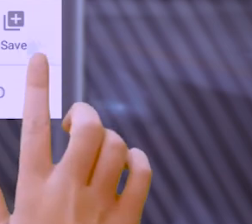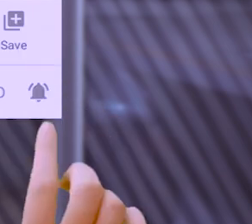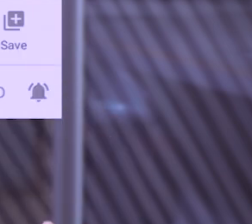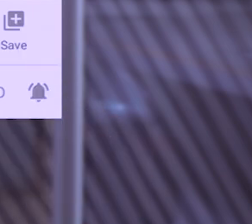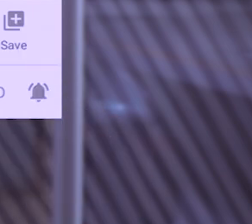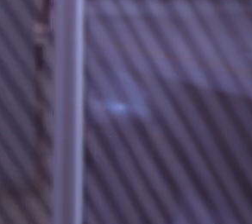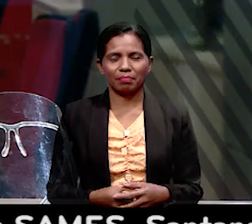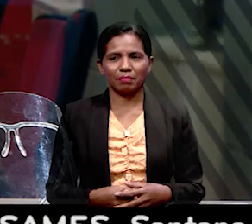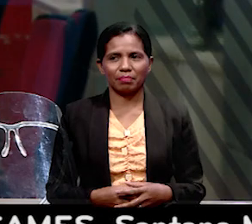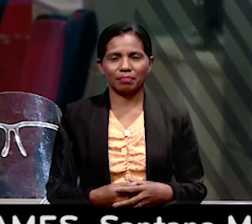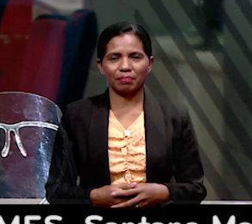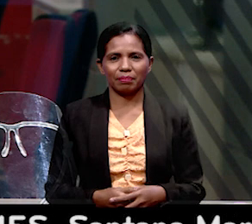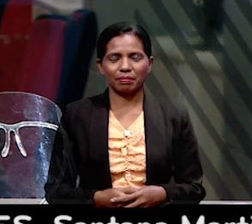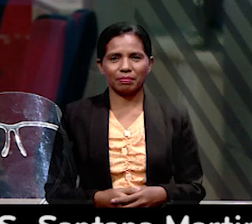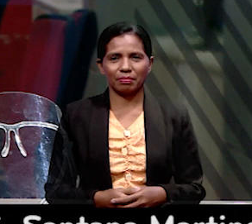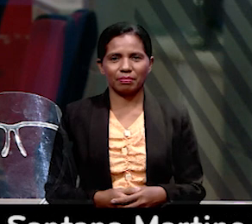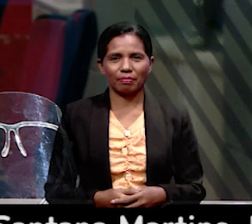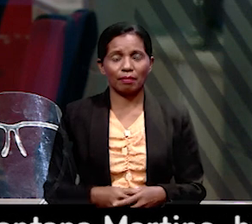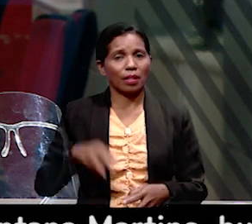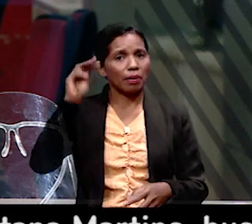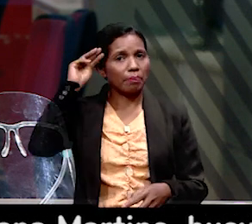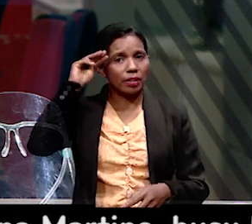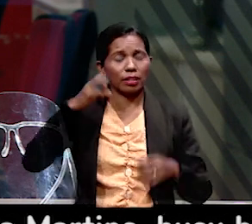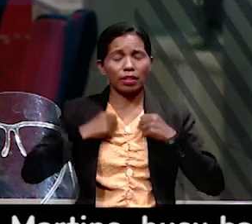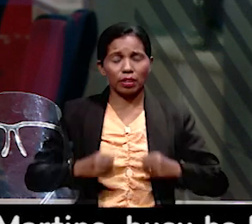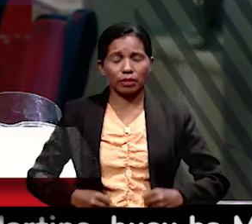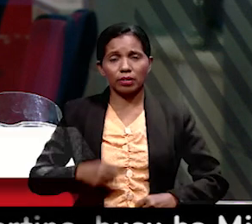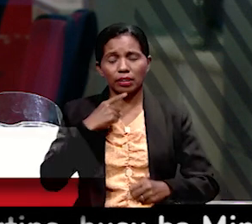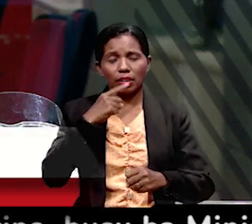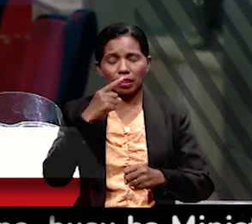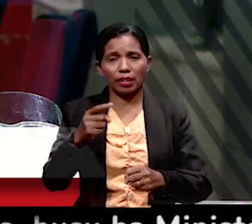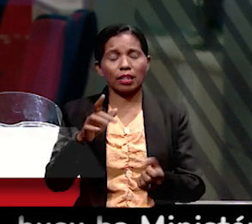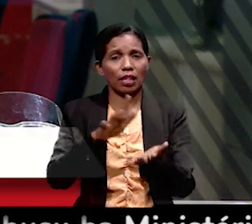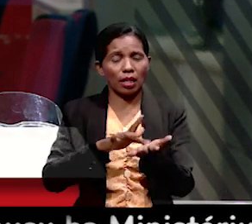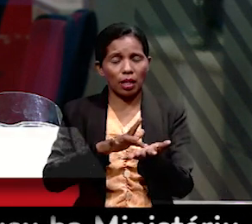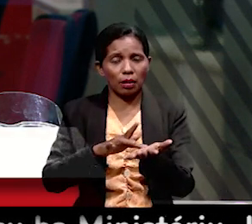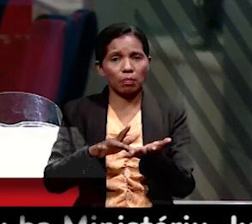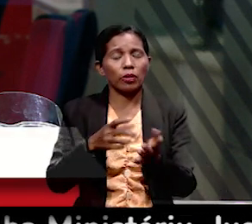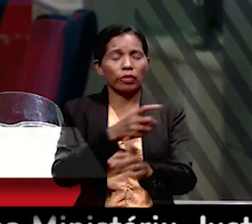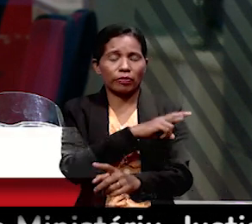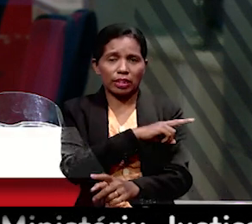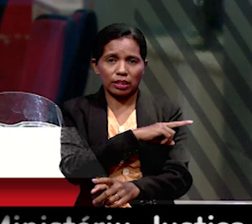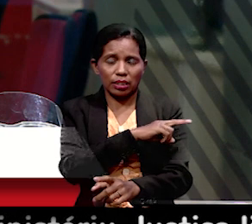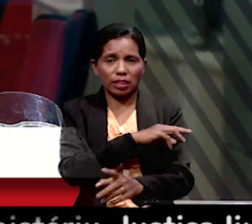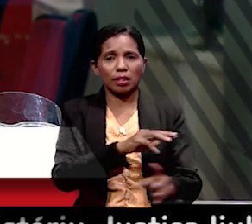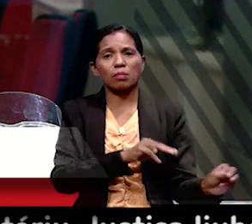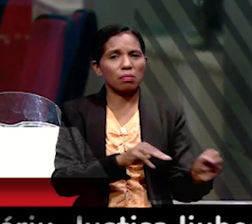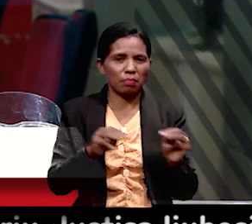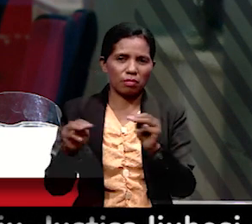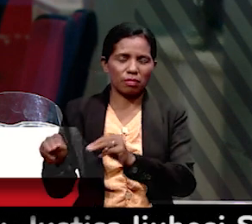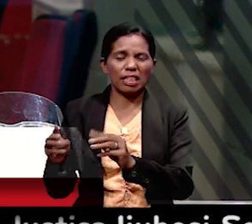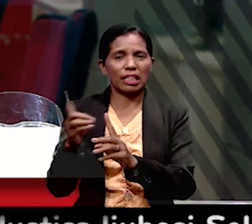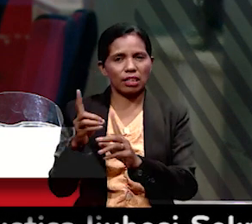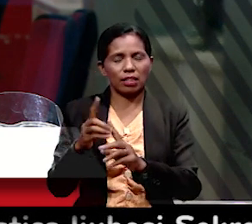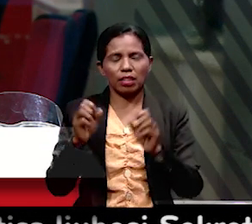de notificação. Ministra da Saúde reconhece 12 balões com vacina AstraZeneca alterada ou não, mas administra uma para a pessoa